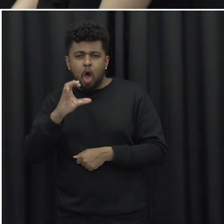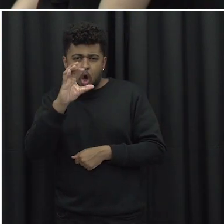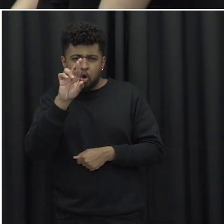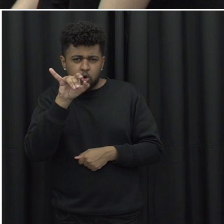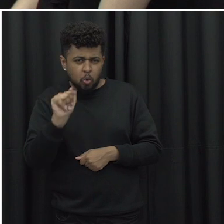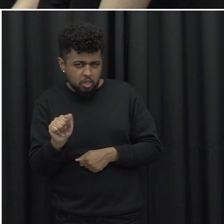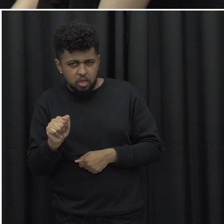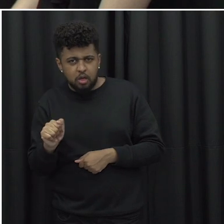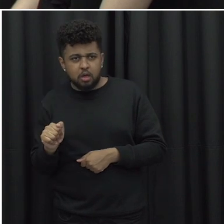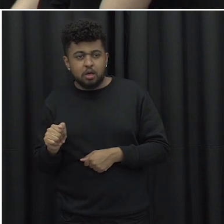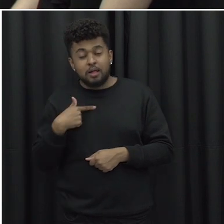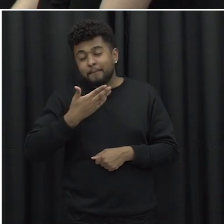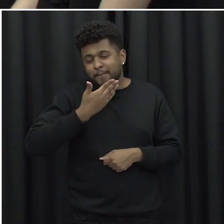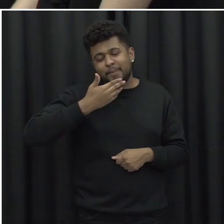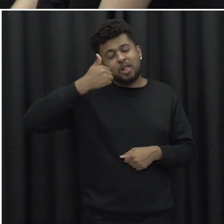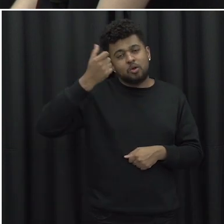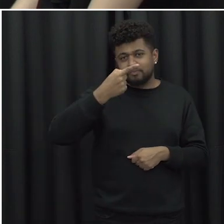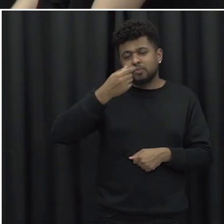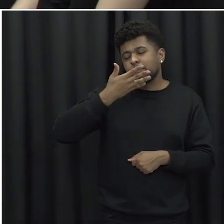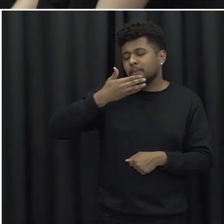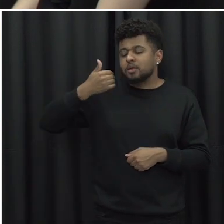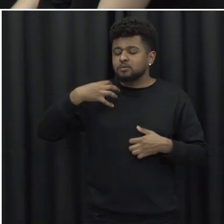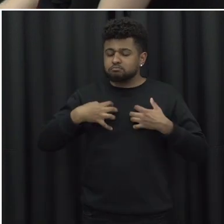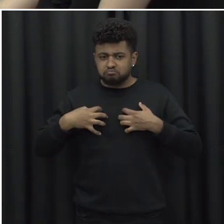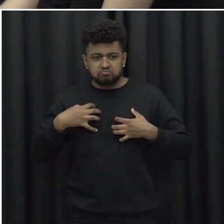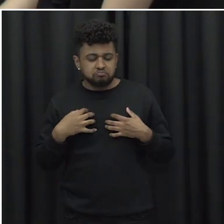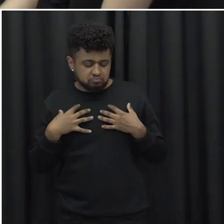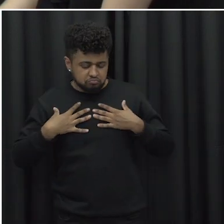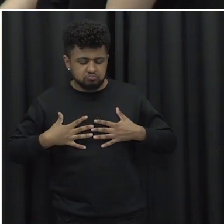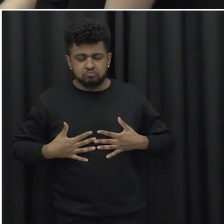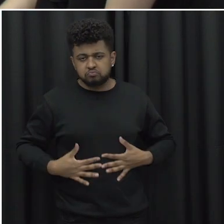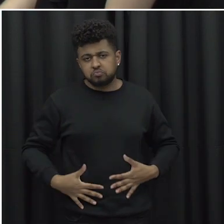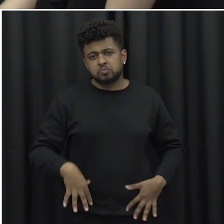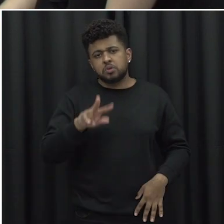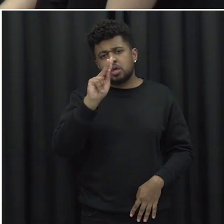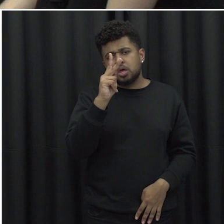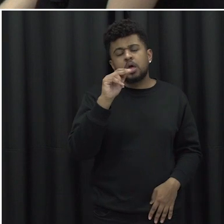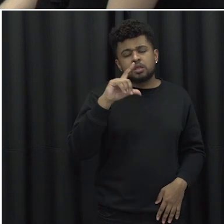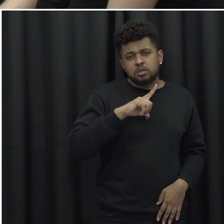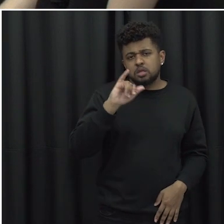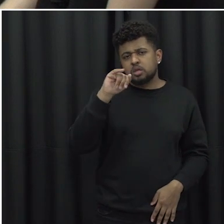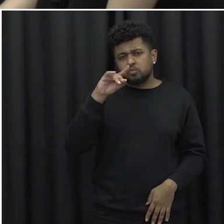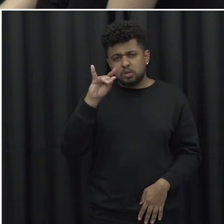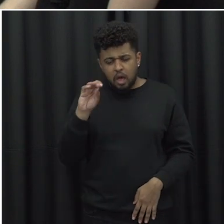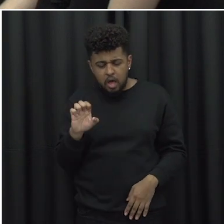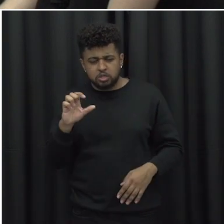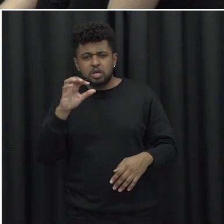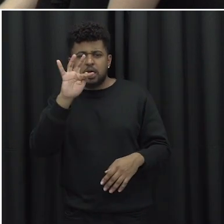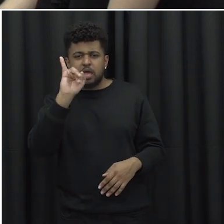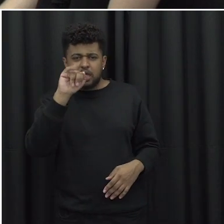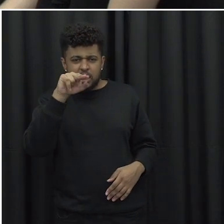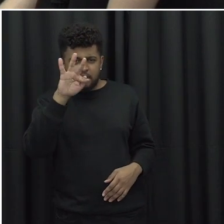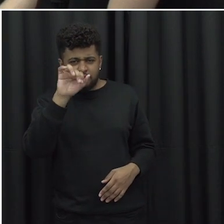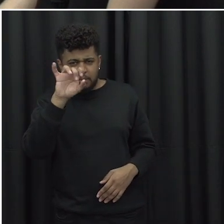exemplo, no quadro de dor crônica refratária, ele melhora, ele tem uma melhora do sistema imunológico, da parte de